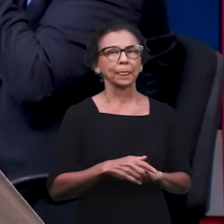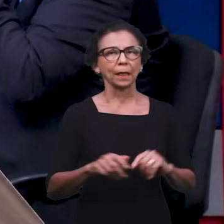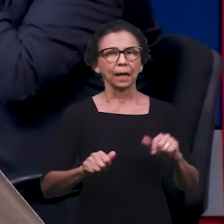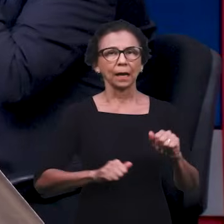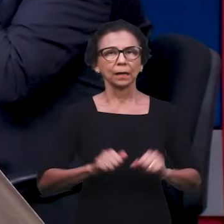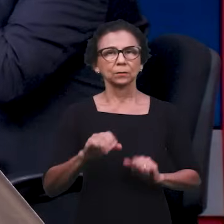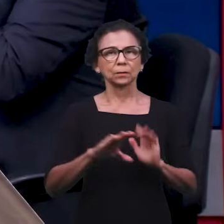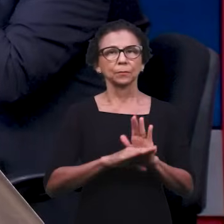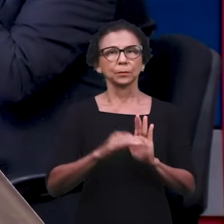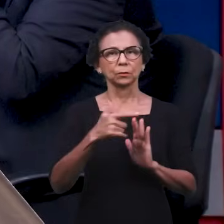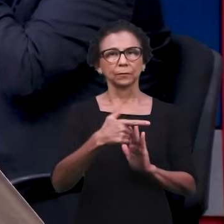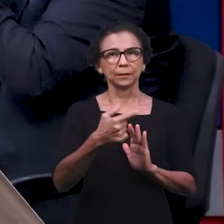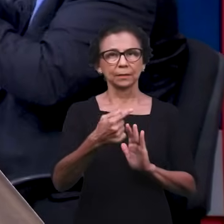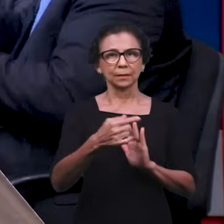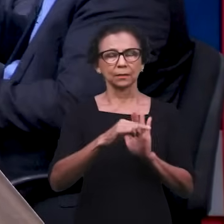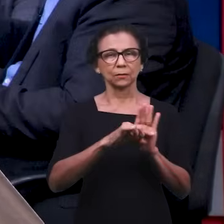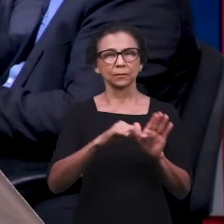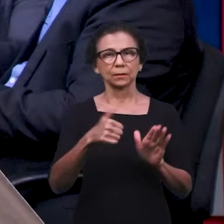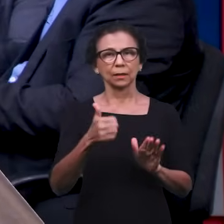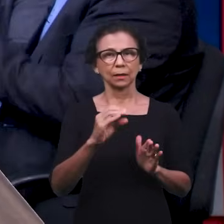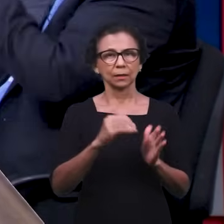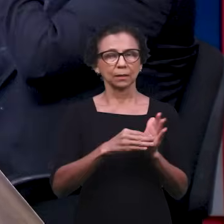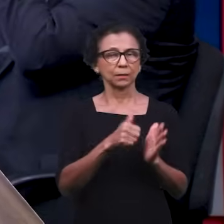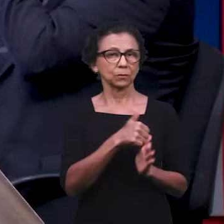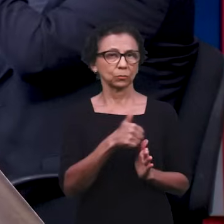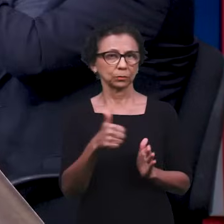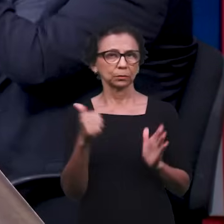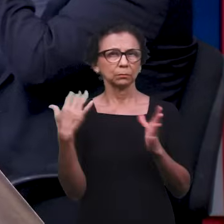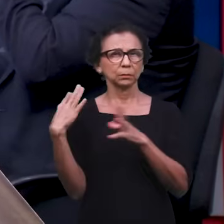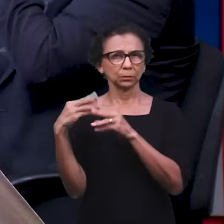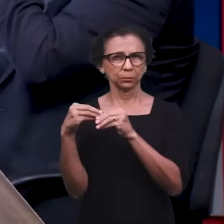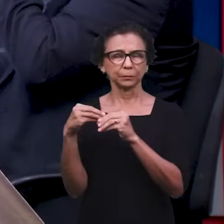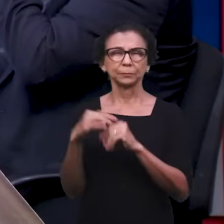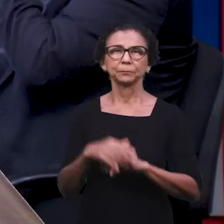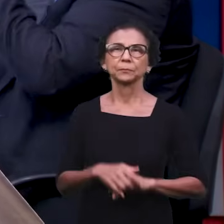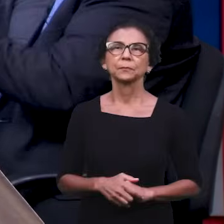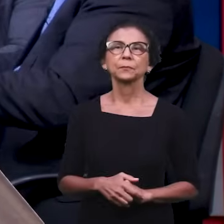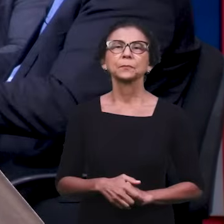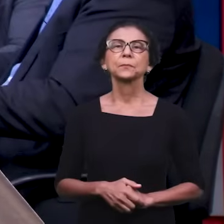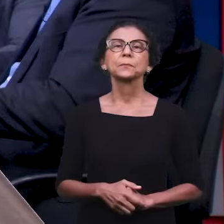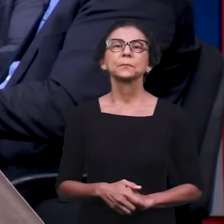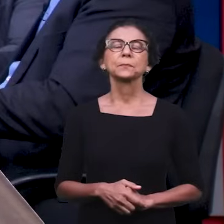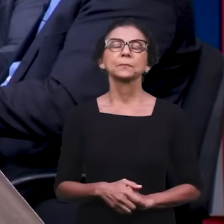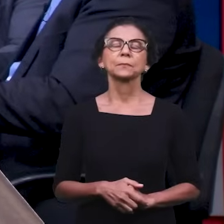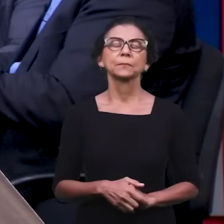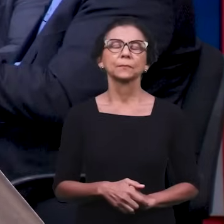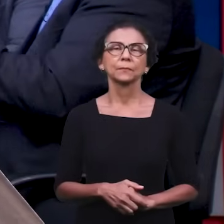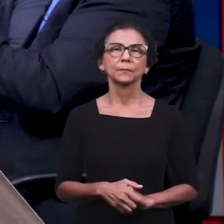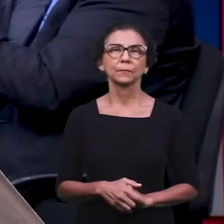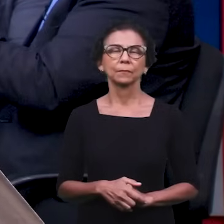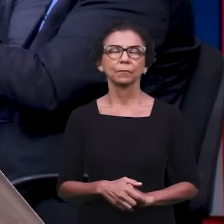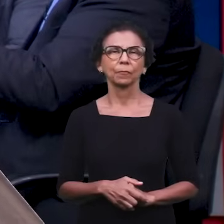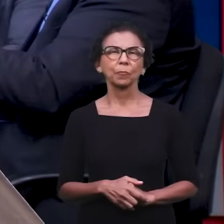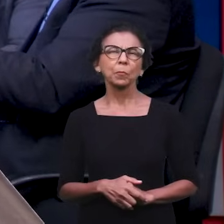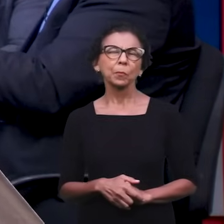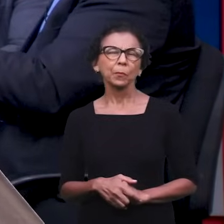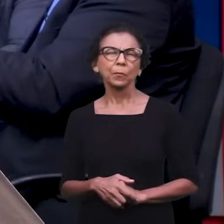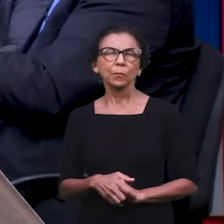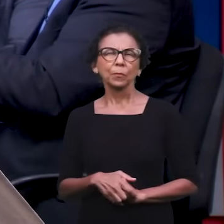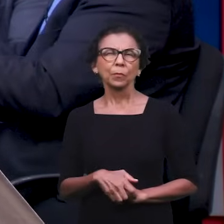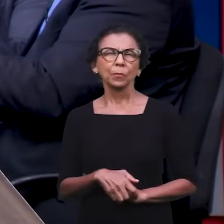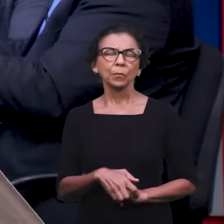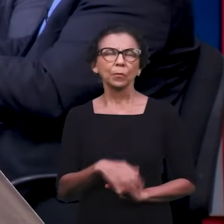Atos, capítulo 27, versos 10 e 11. Vou resumir aqui, falar bem rápido. Paulo estava